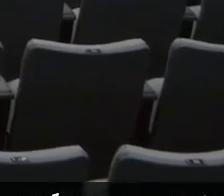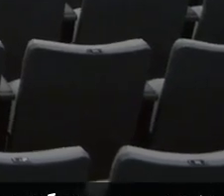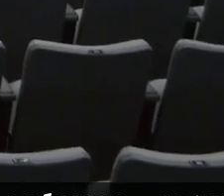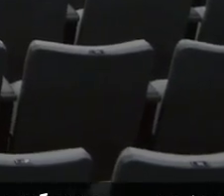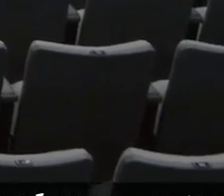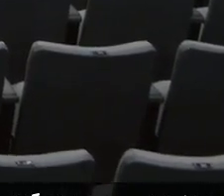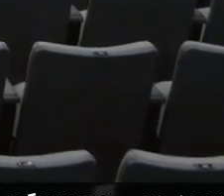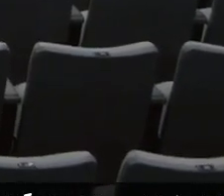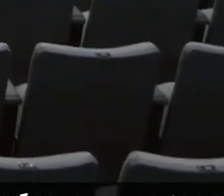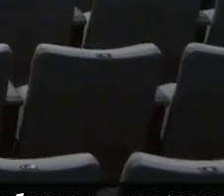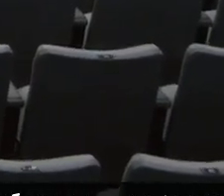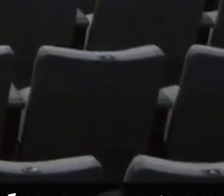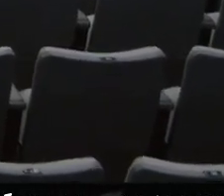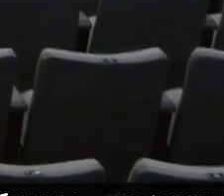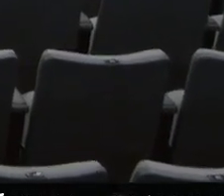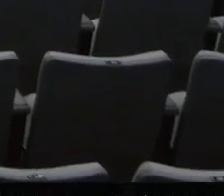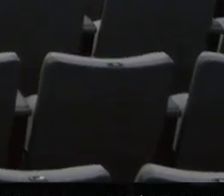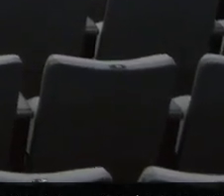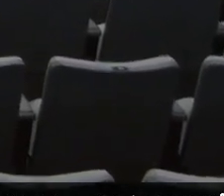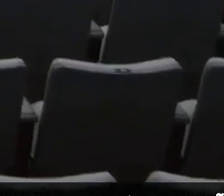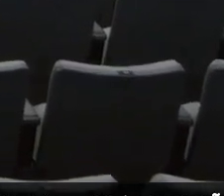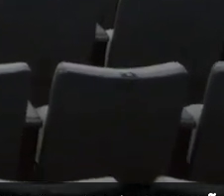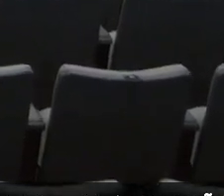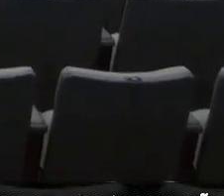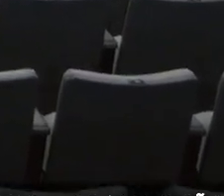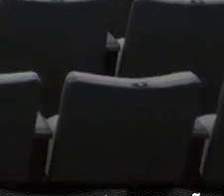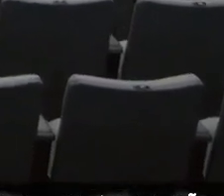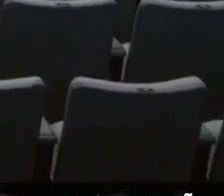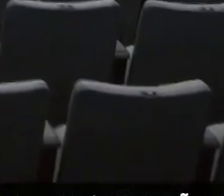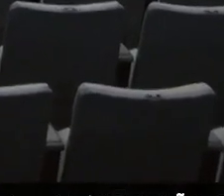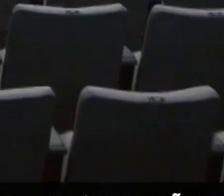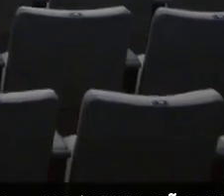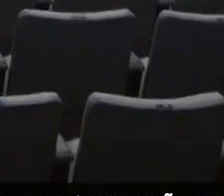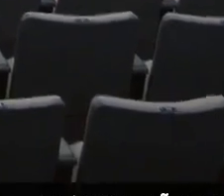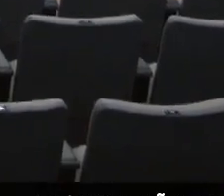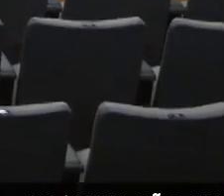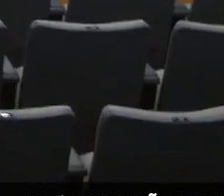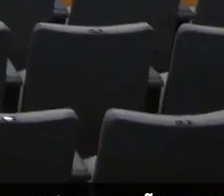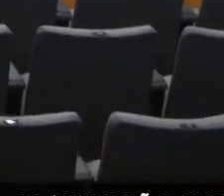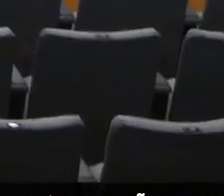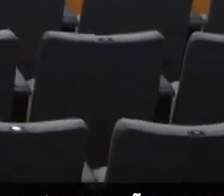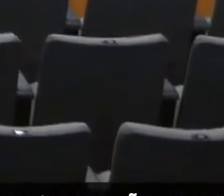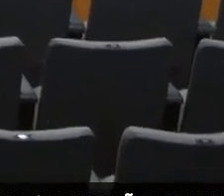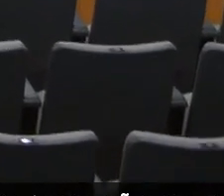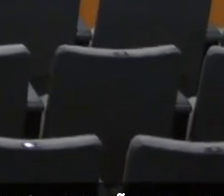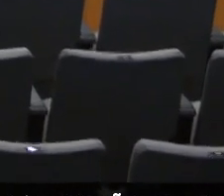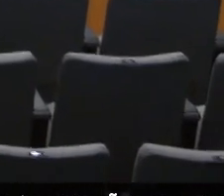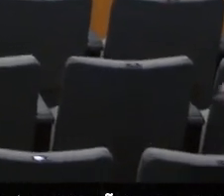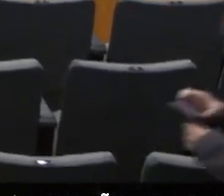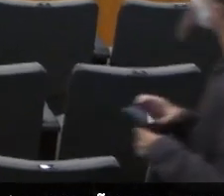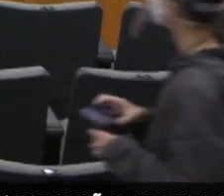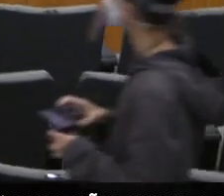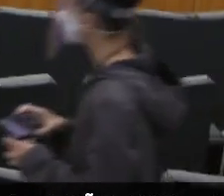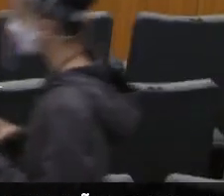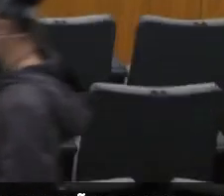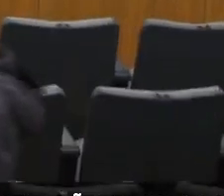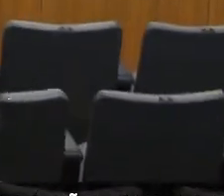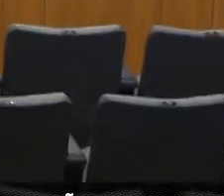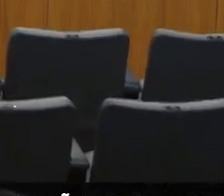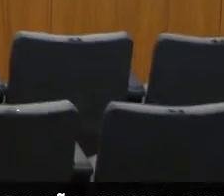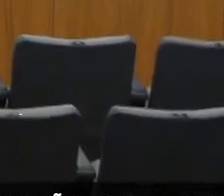da Polícia Militar do Coronel PM Charles Generoso Baracho assessor Militar da presidência da Assembleia